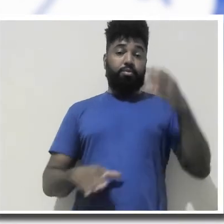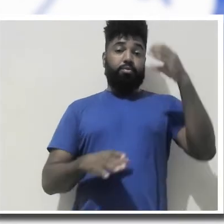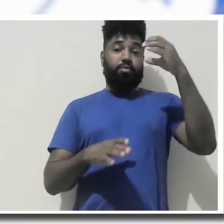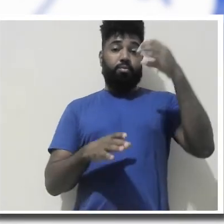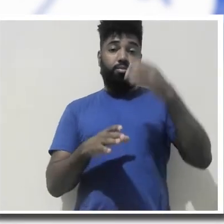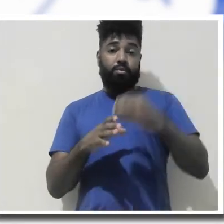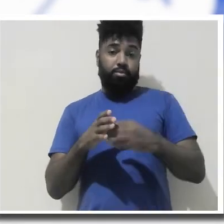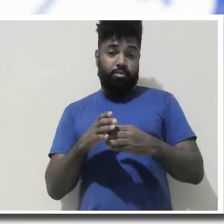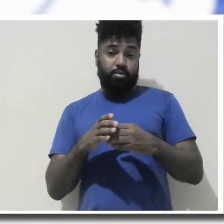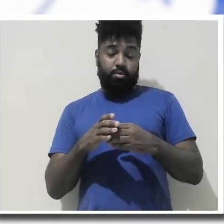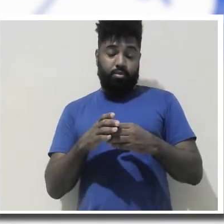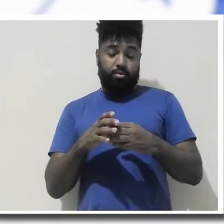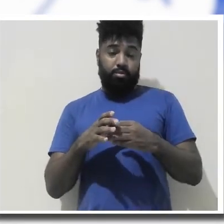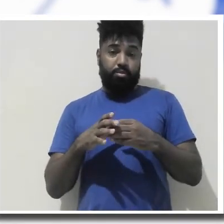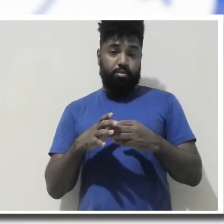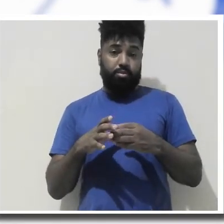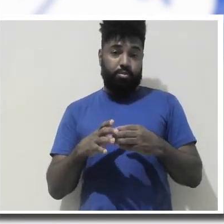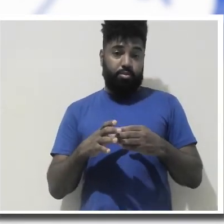contido